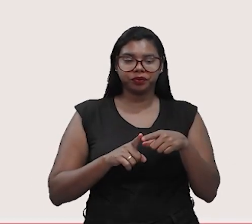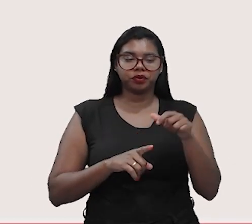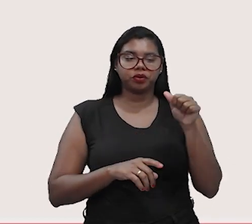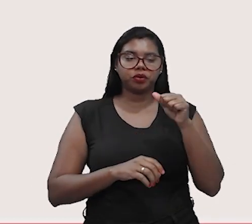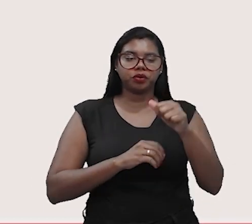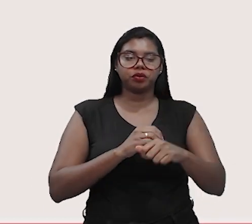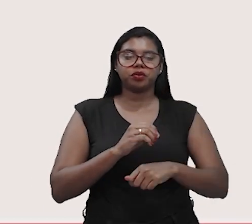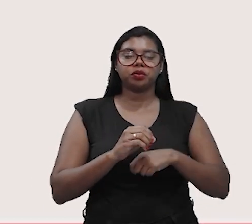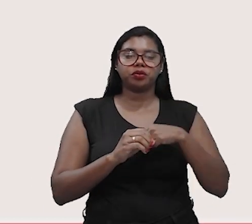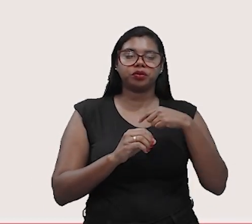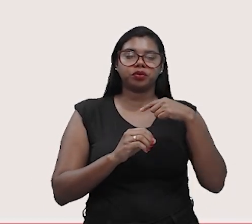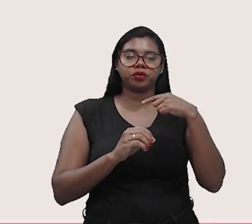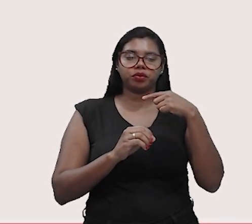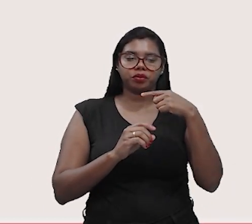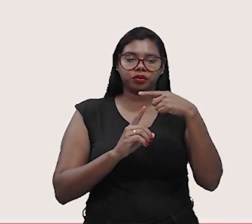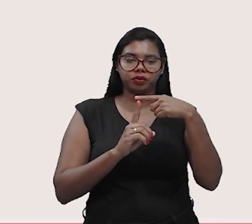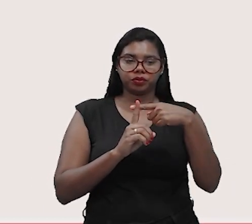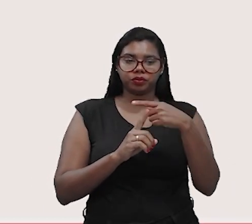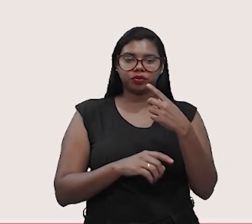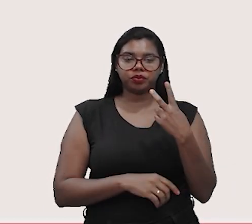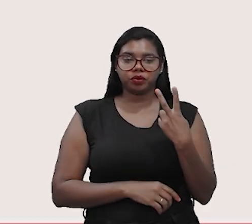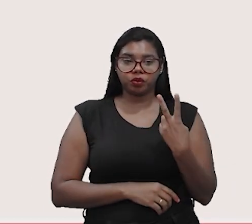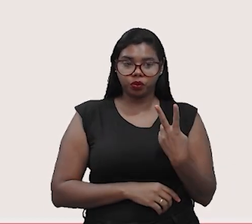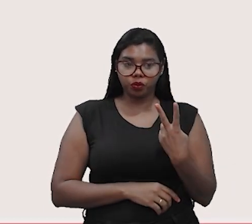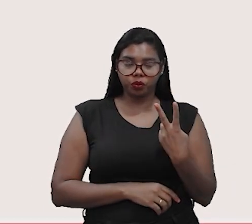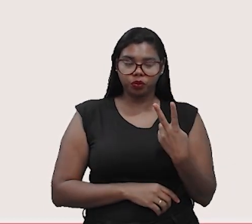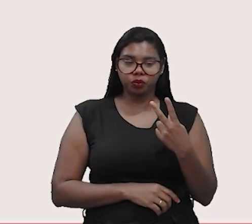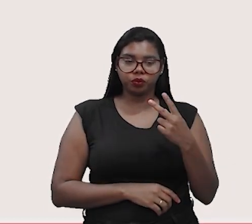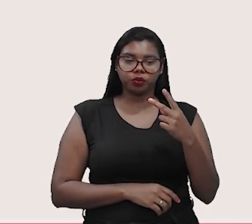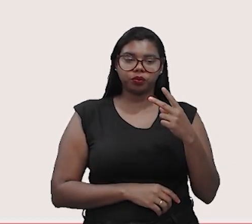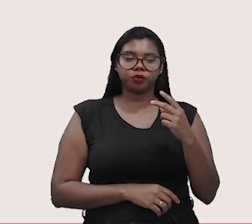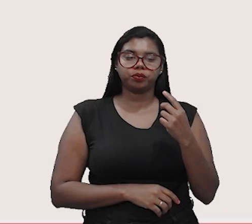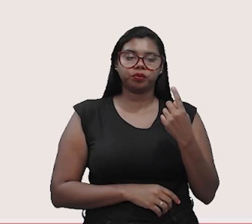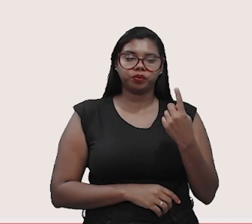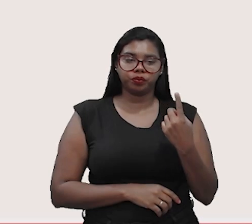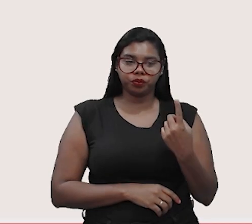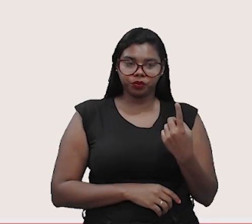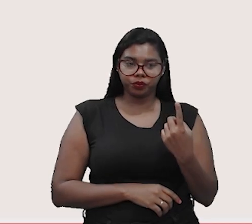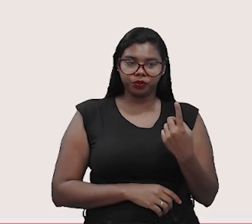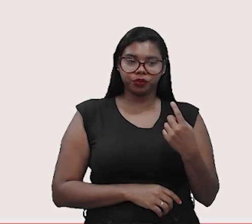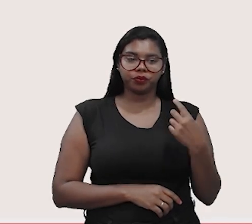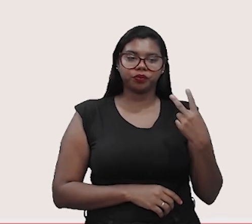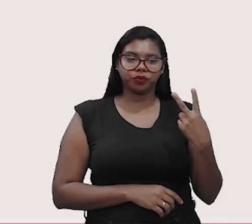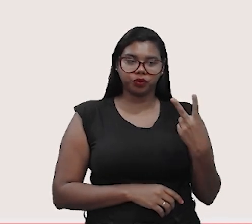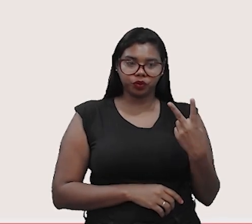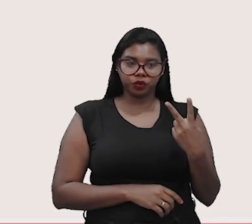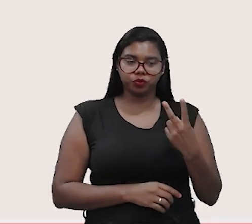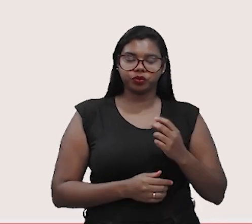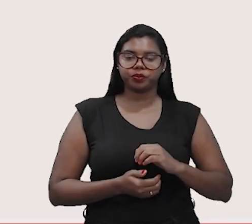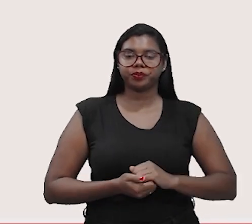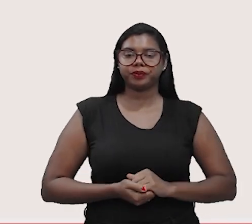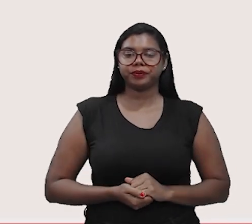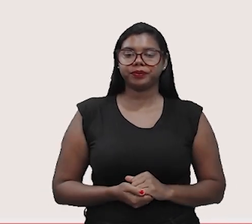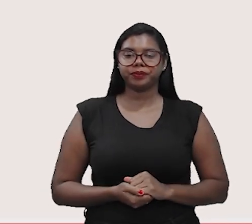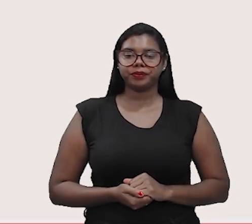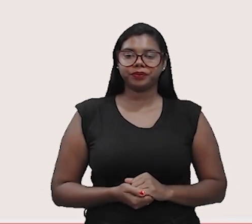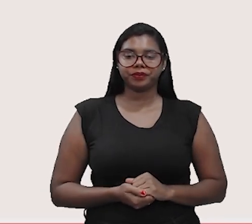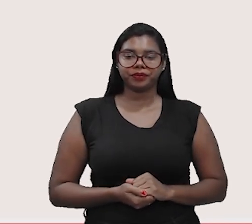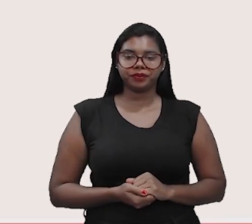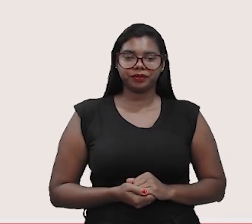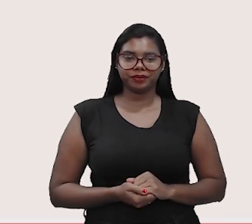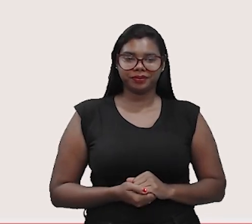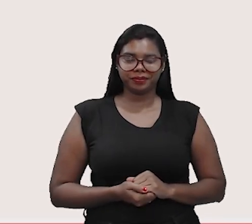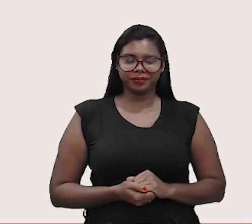dois pontos de intersecção. Ponto 1, ponto 2, x1, x2,